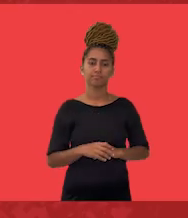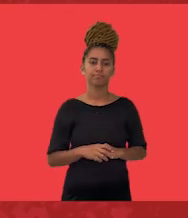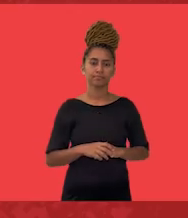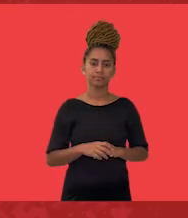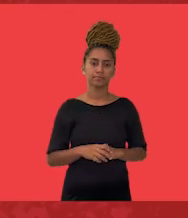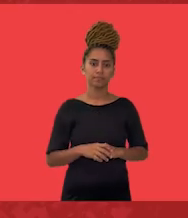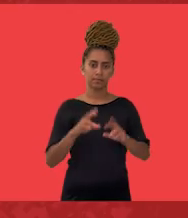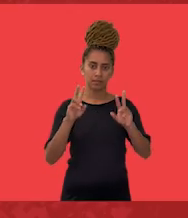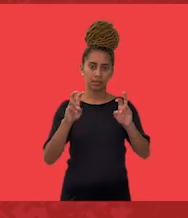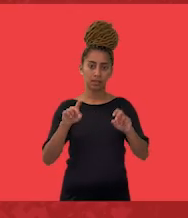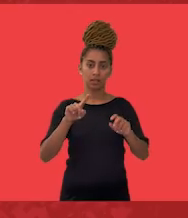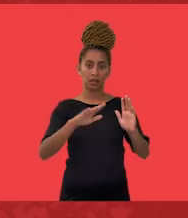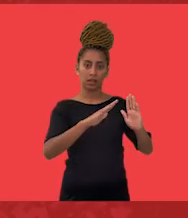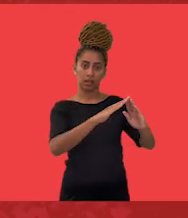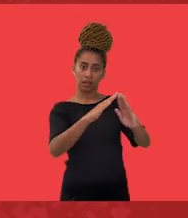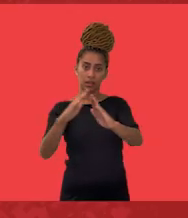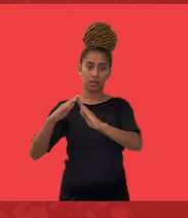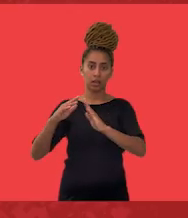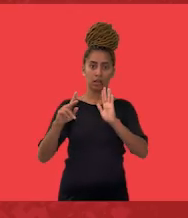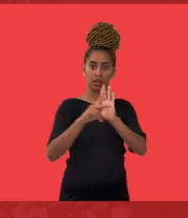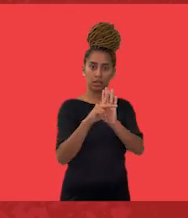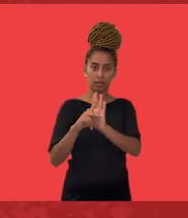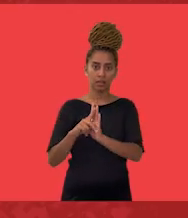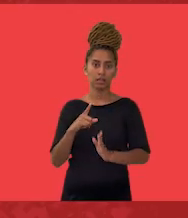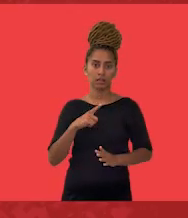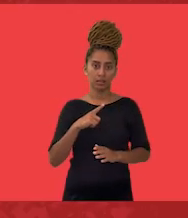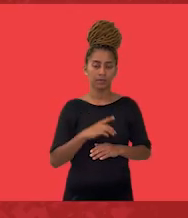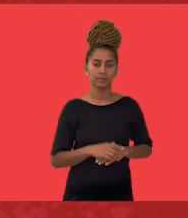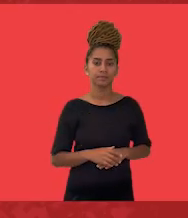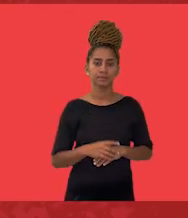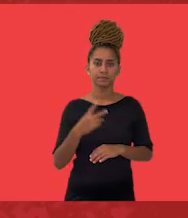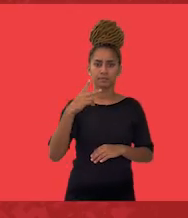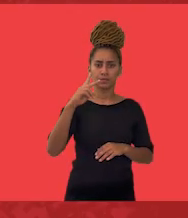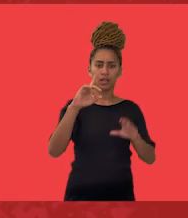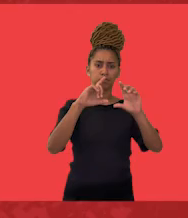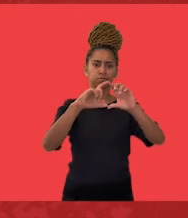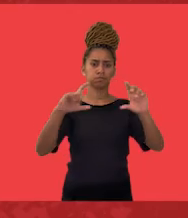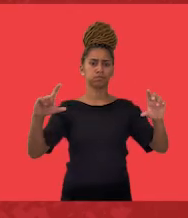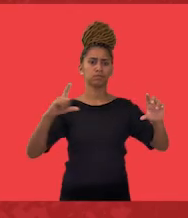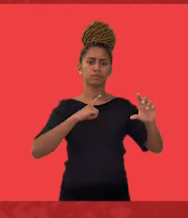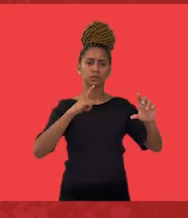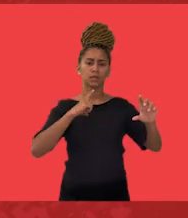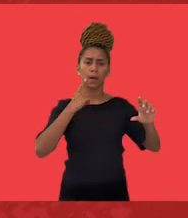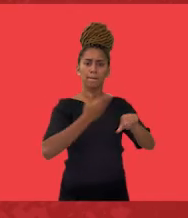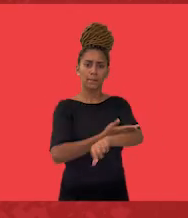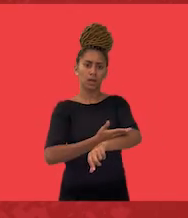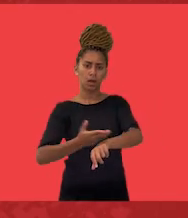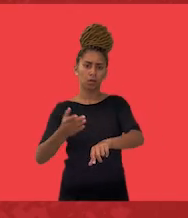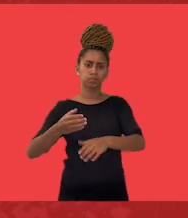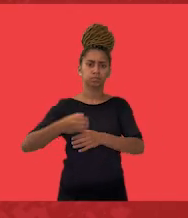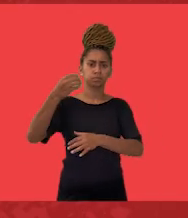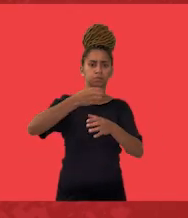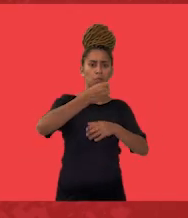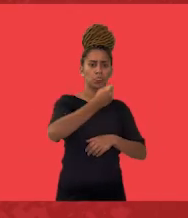conheci. Mas, de certo, esse conselho ela deu a alguém em algum tempo. Quando ela, em